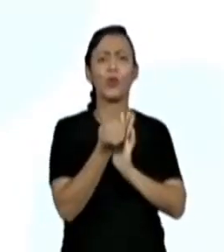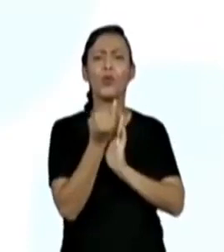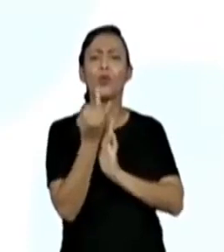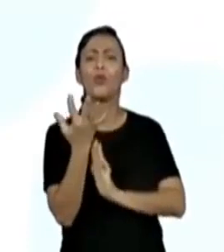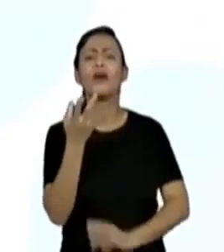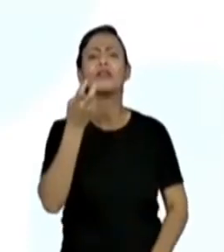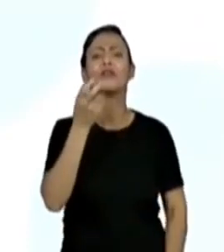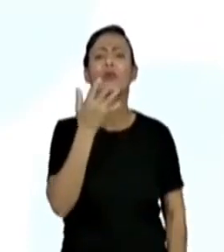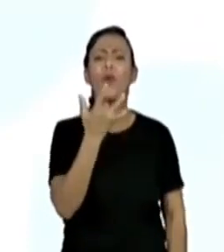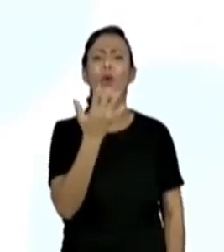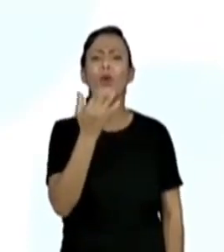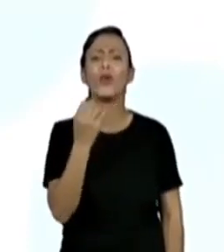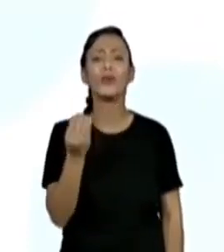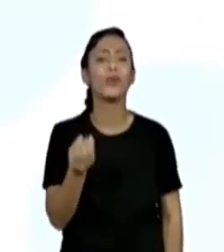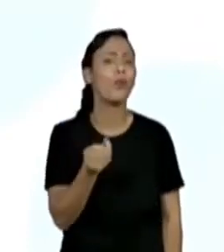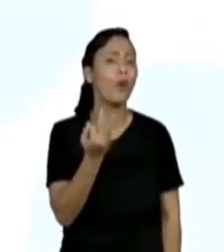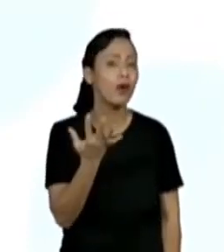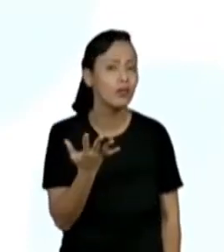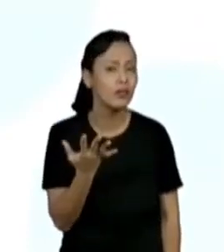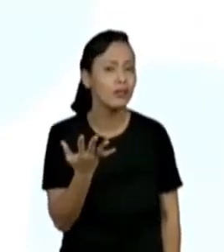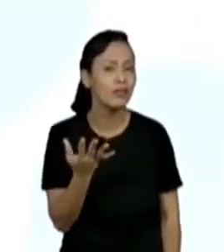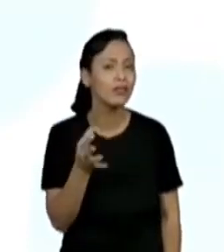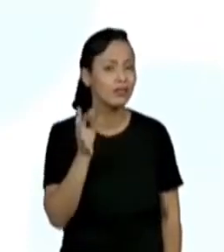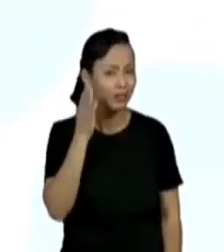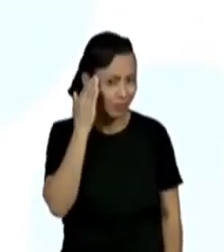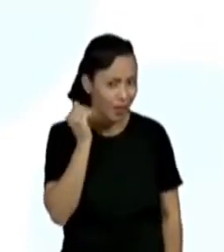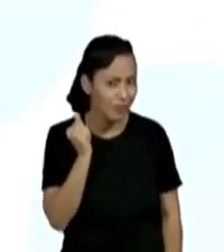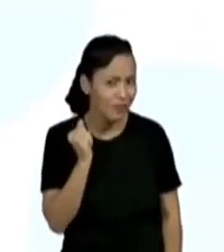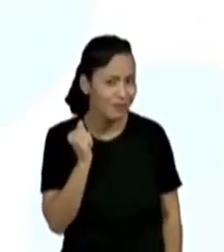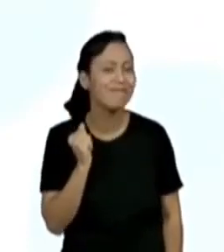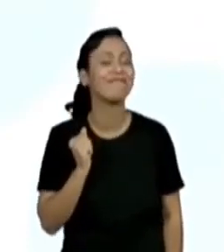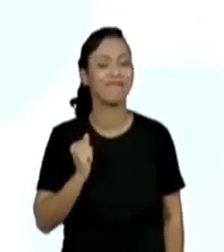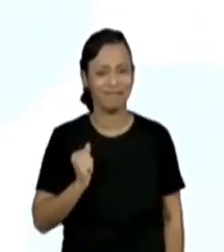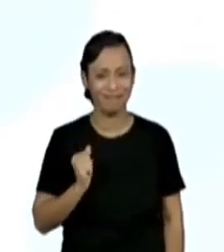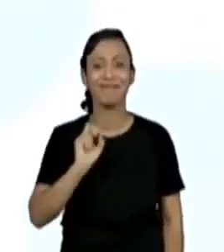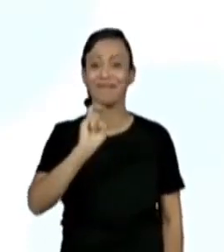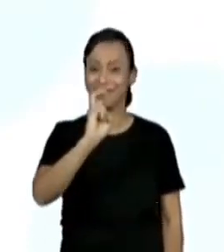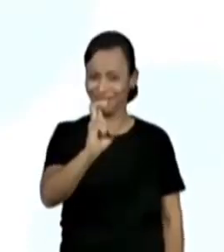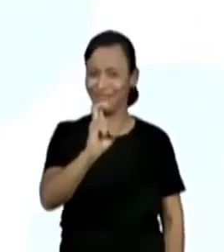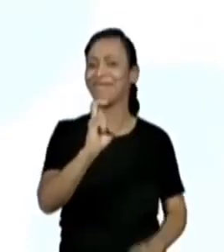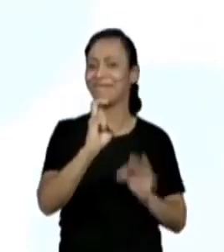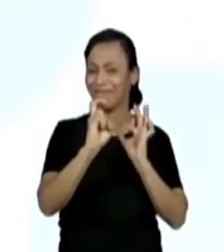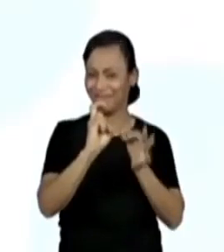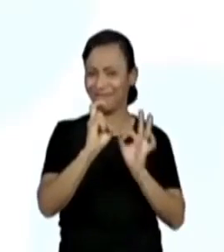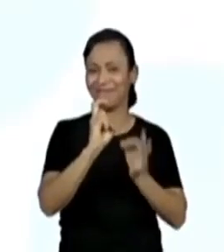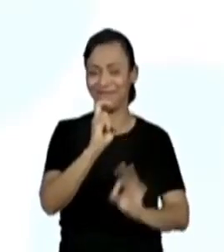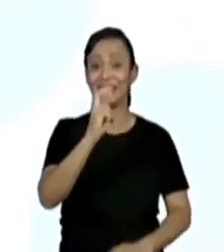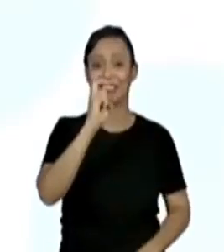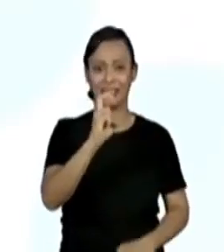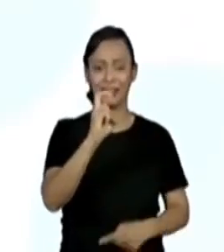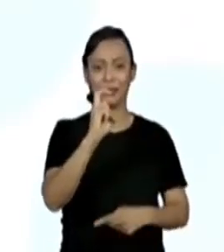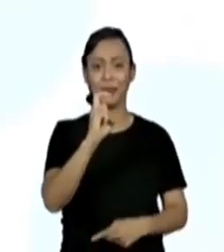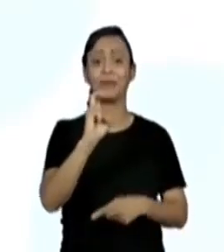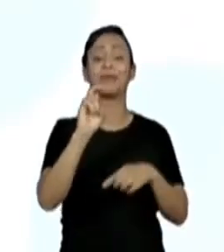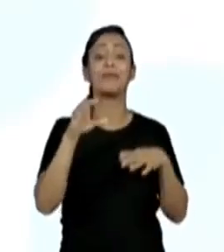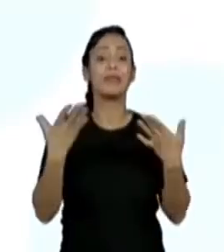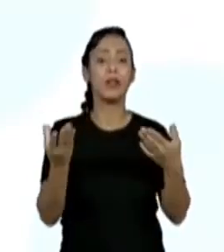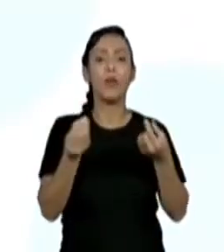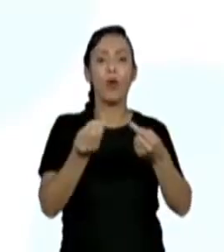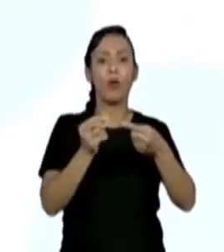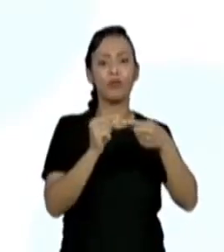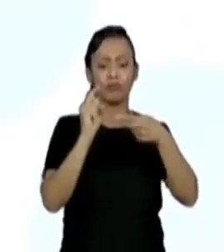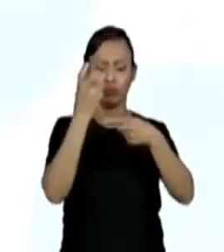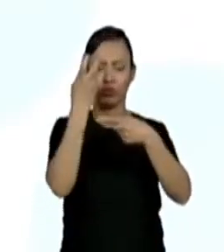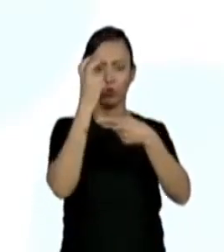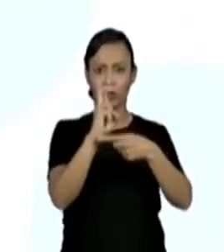partes coloridas das 10 Cinco partes coloridas das 10 partes que são